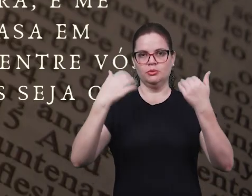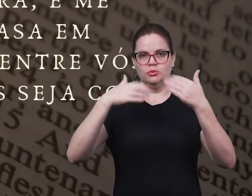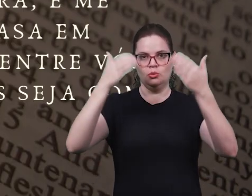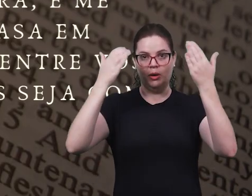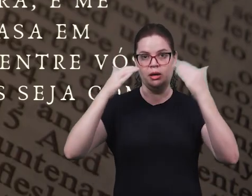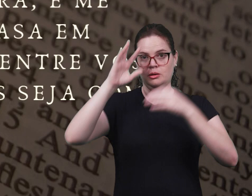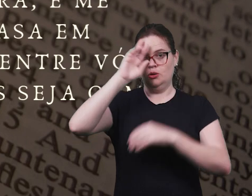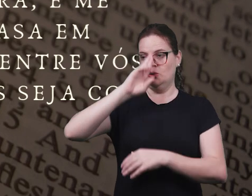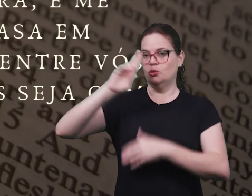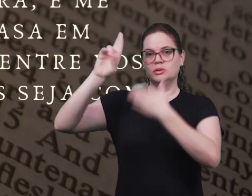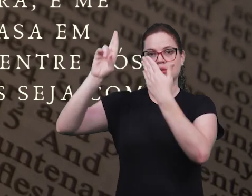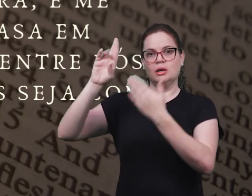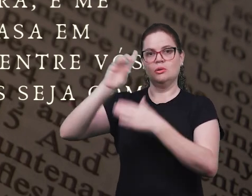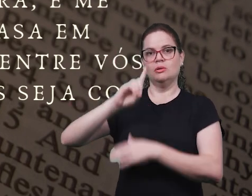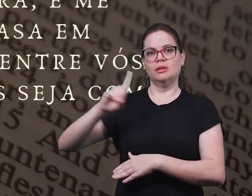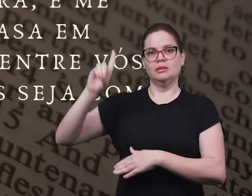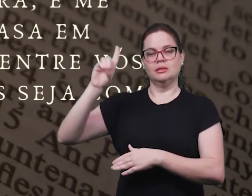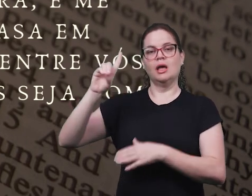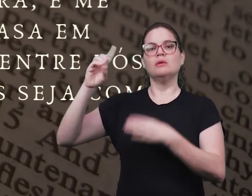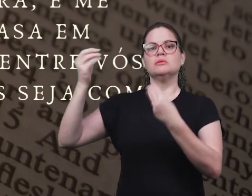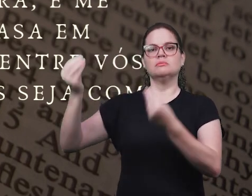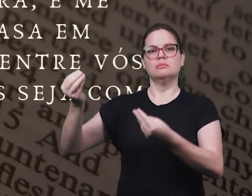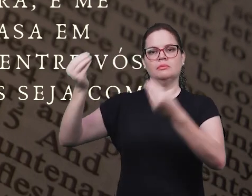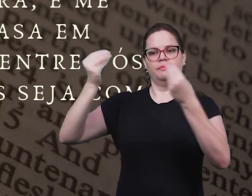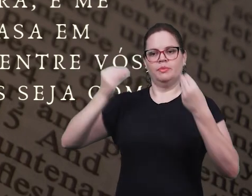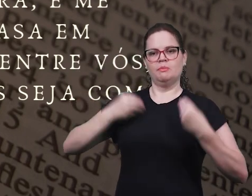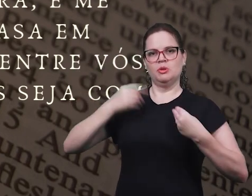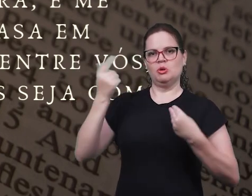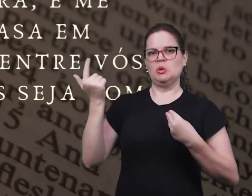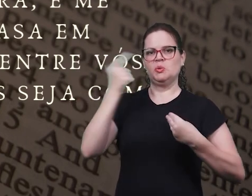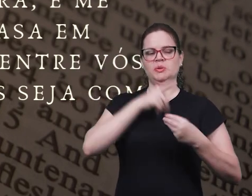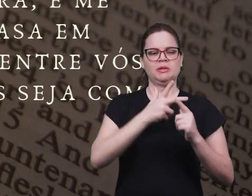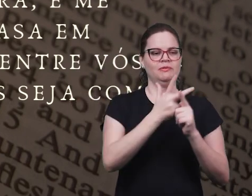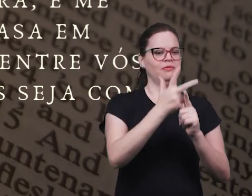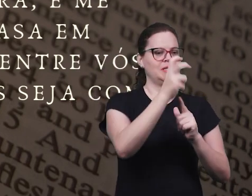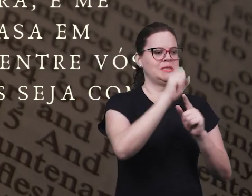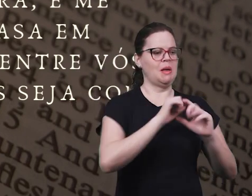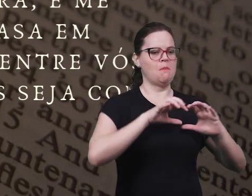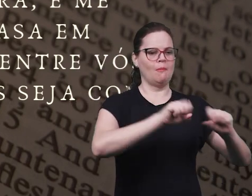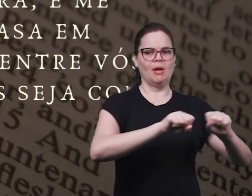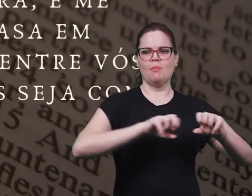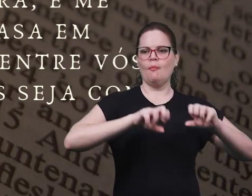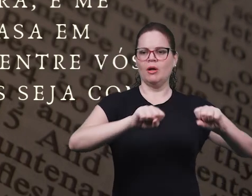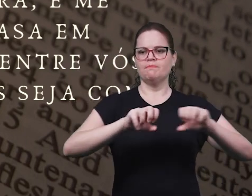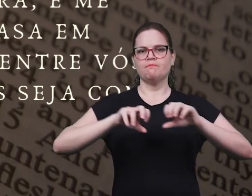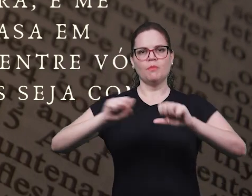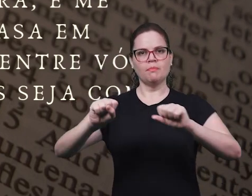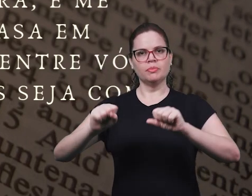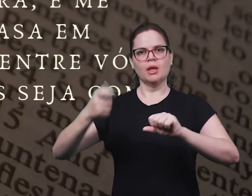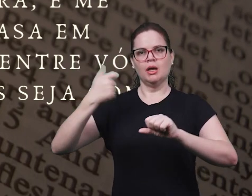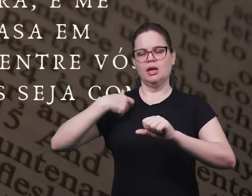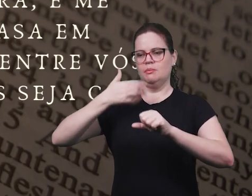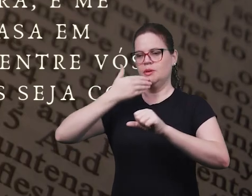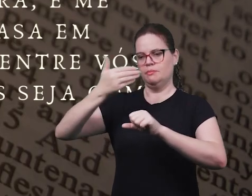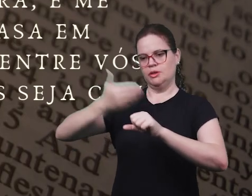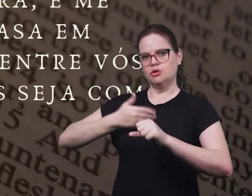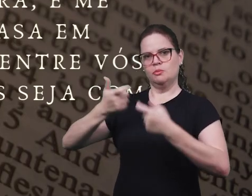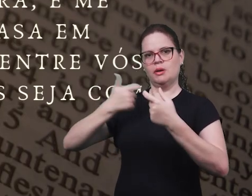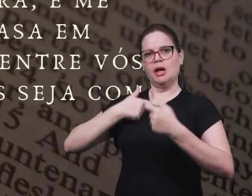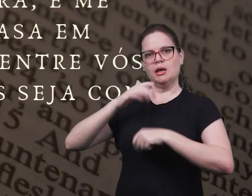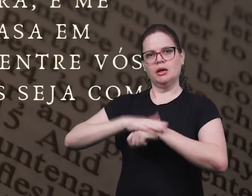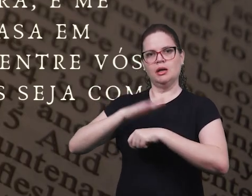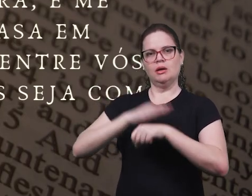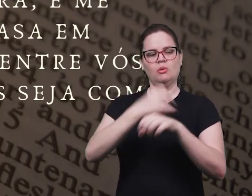dos céus me deu todos os reinos da terra e me encarregou de lhe edificar uma casa em